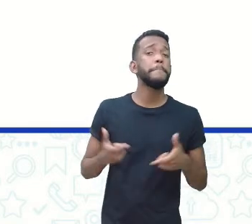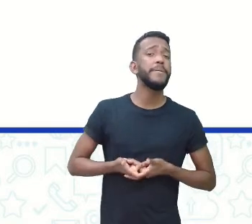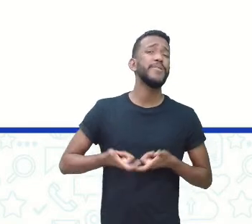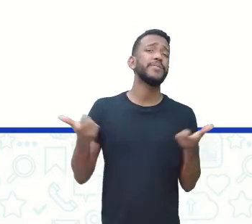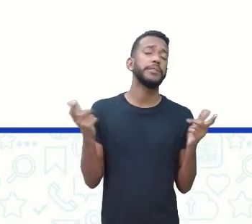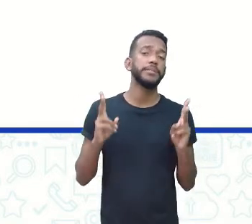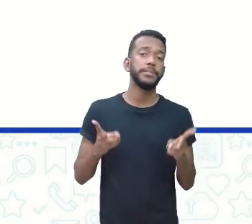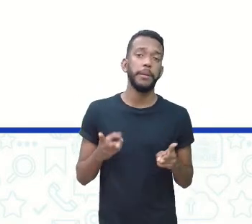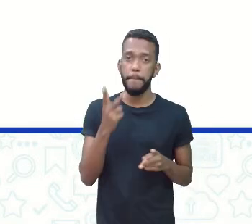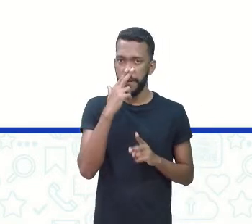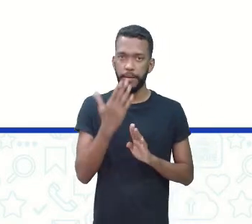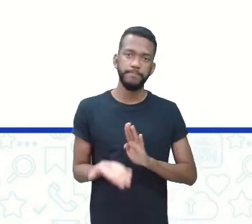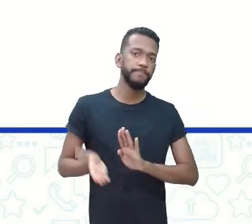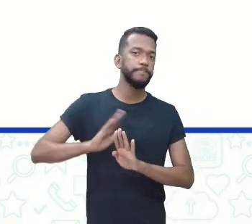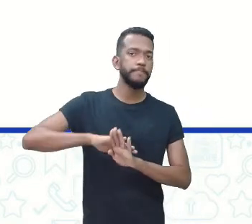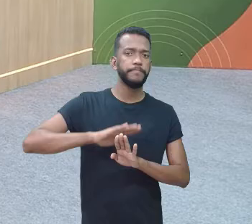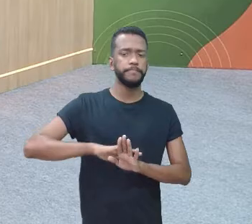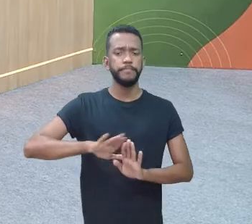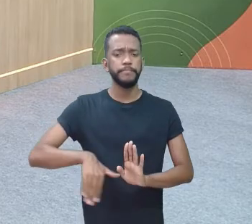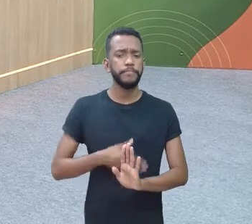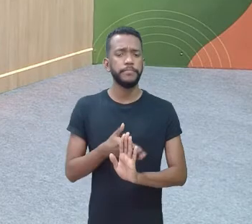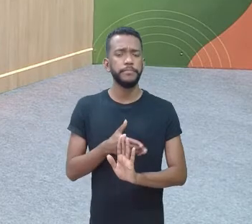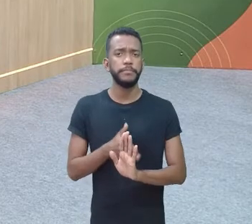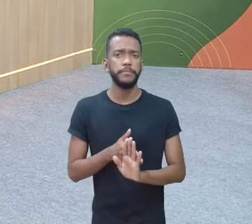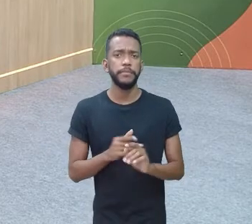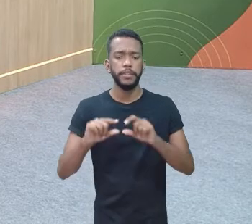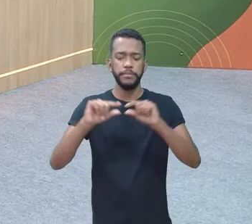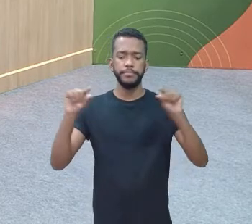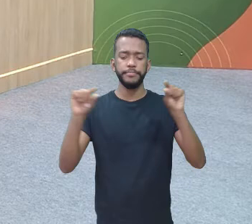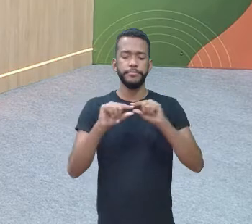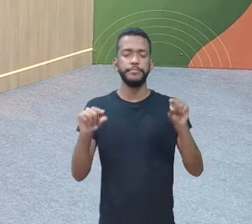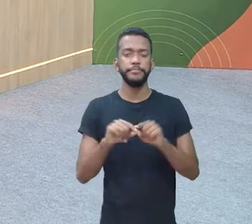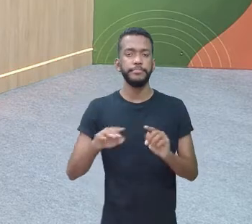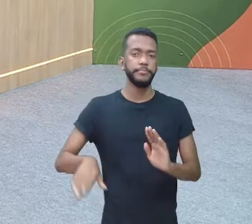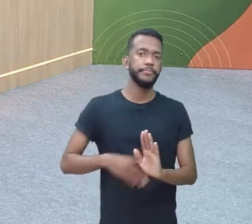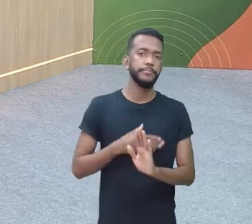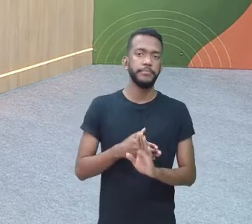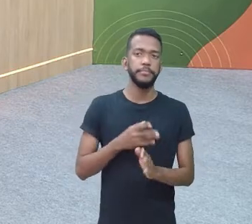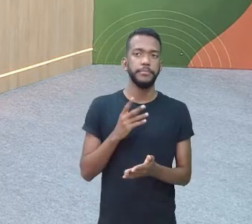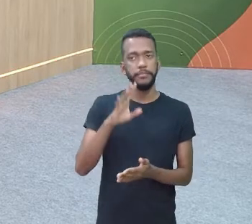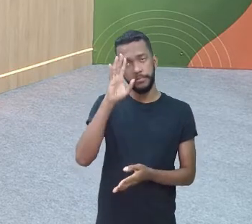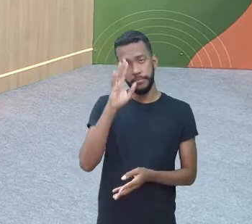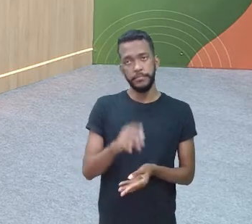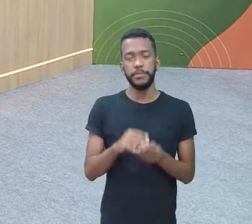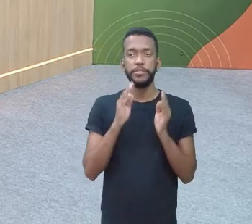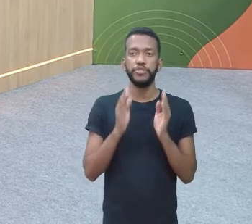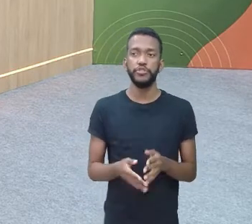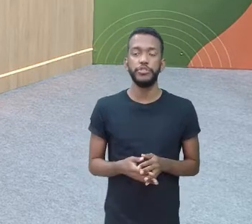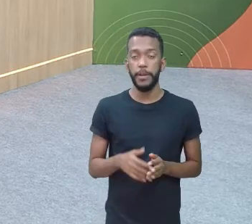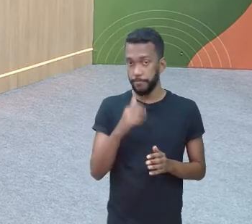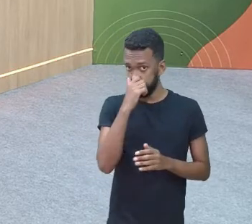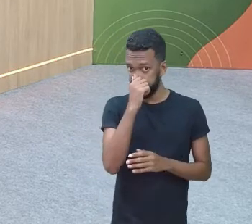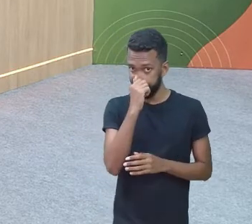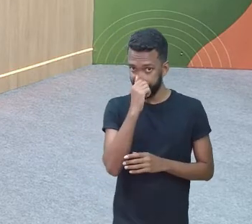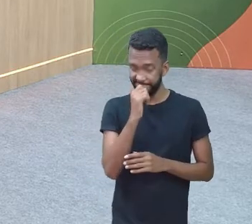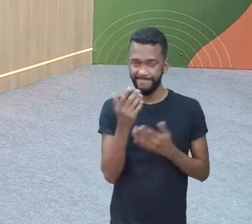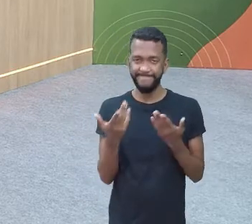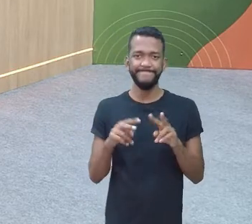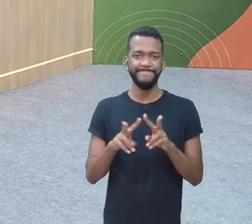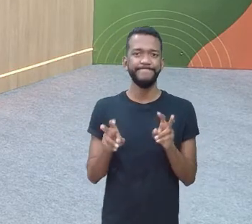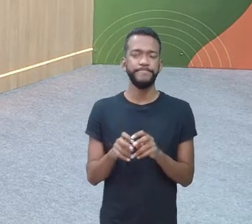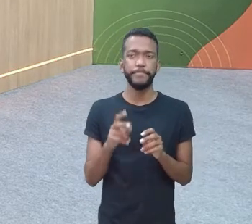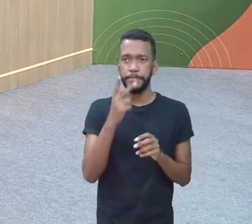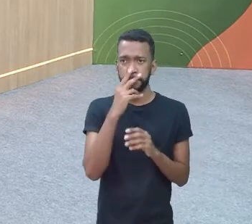ela vem implícita, ela vem meio que escondida no enunciado, né, na interpretação daquilo. Então, basicamente, a definição é